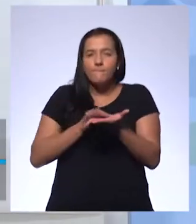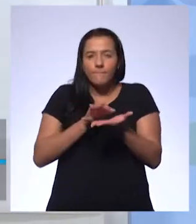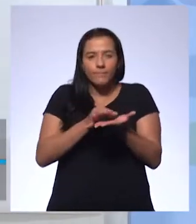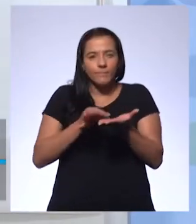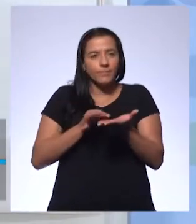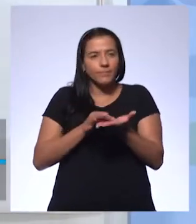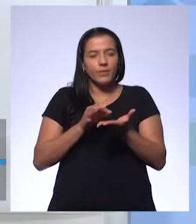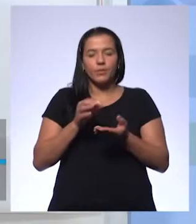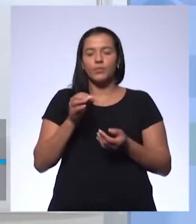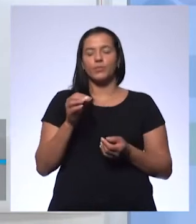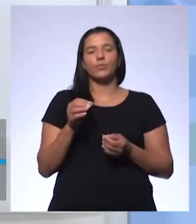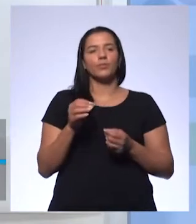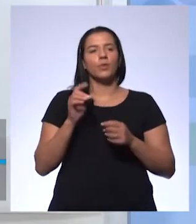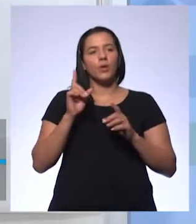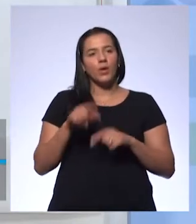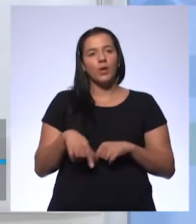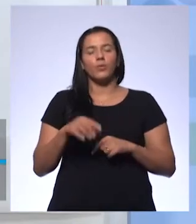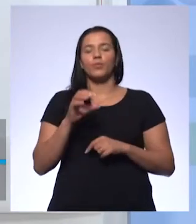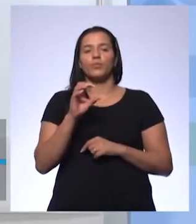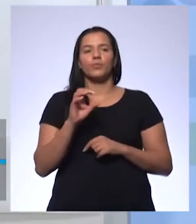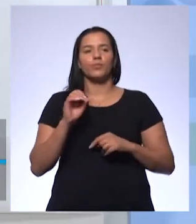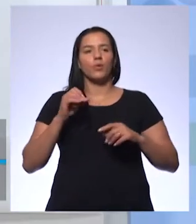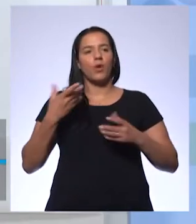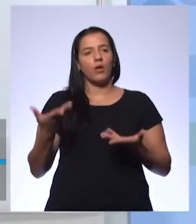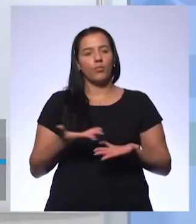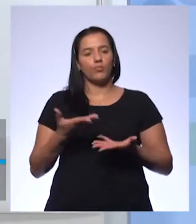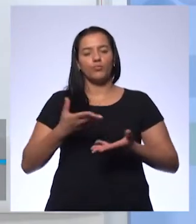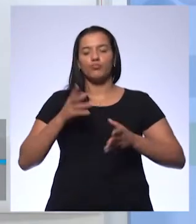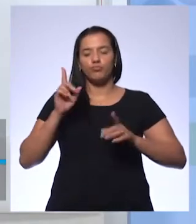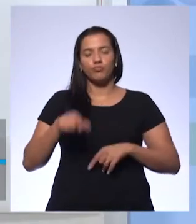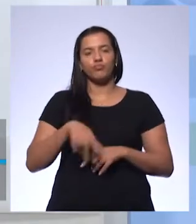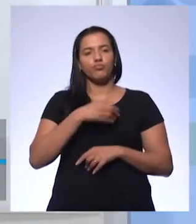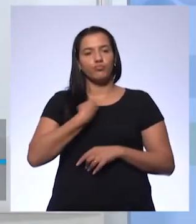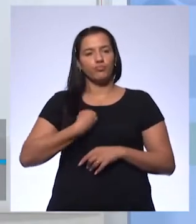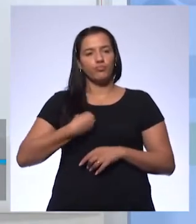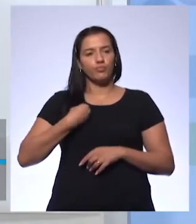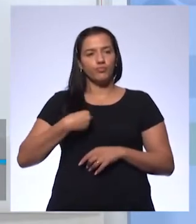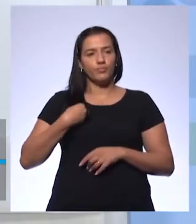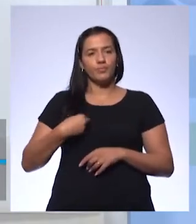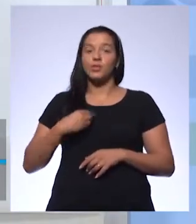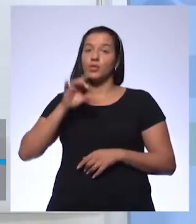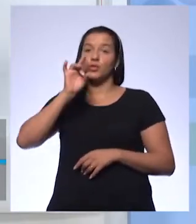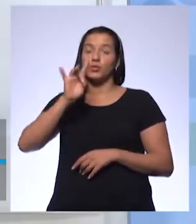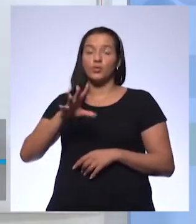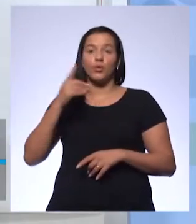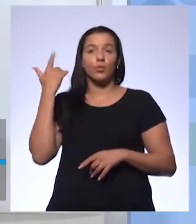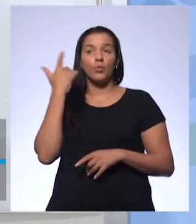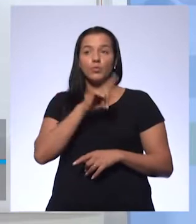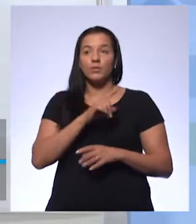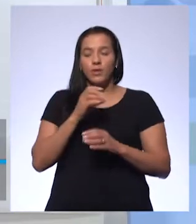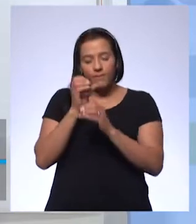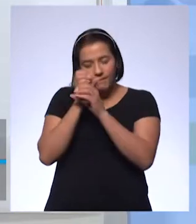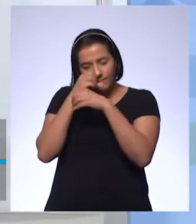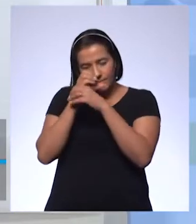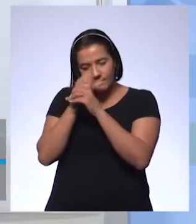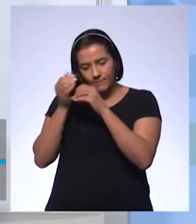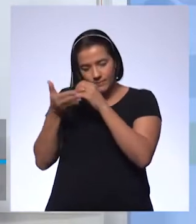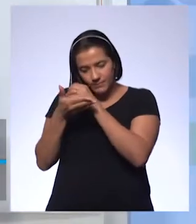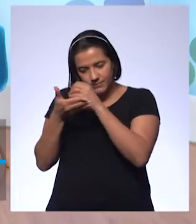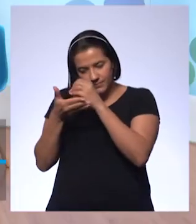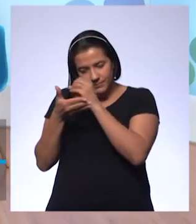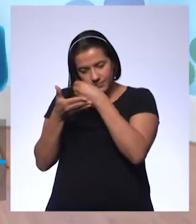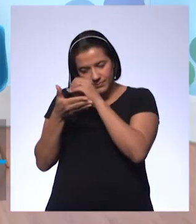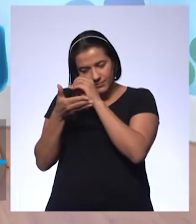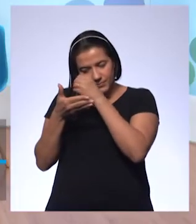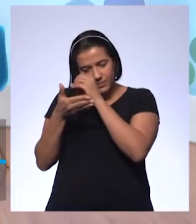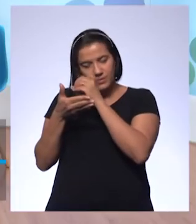considero um micro-organismo? Um organismo, ou seja, um ser vivo, que eu só consigo ver no microscópio. Isso é um micro-organismo. Desculpa, é